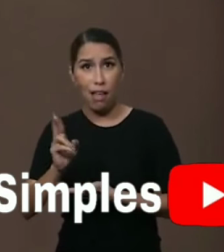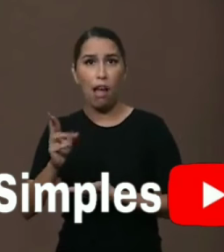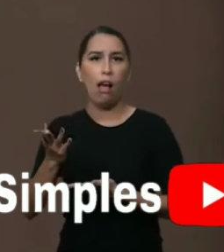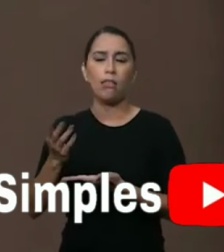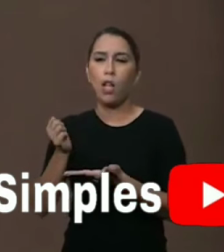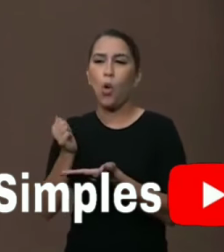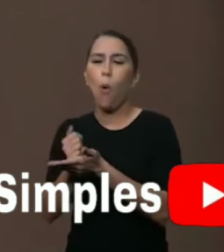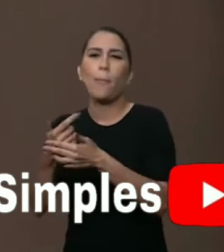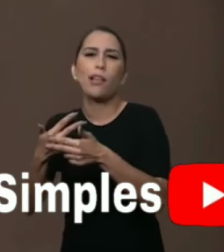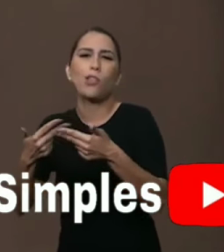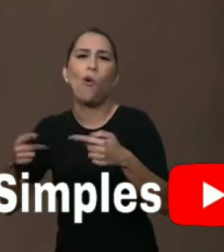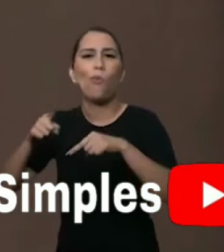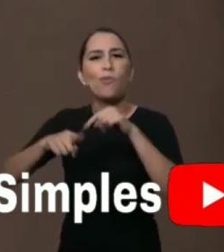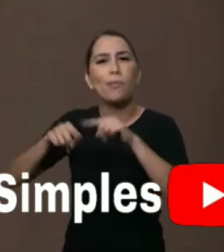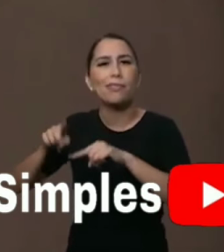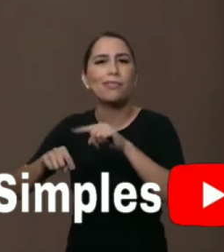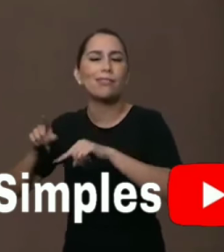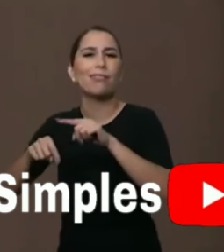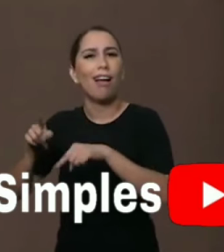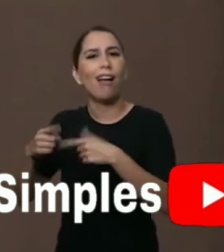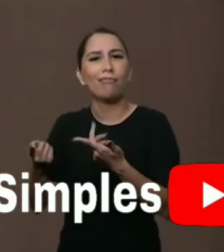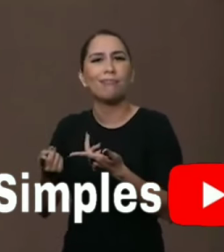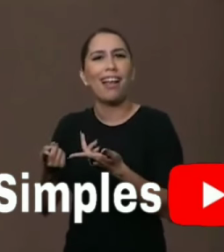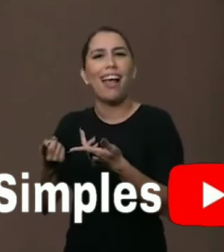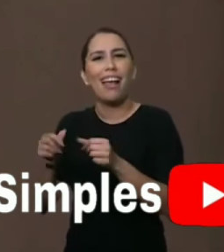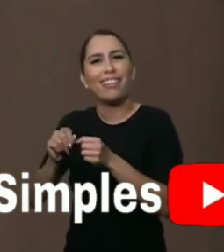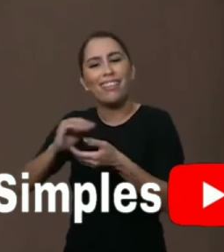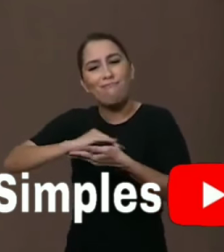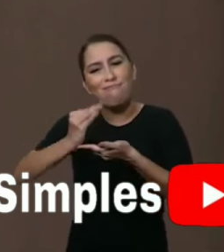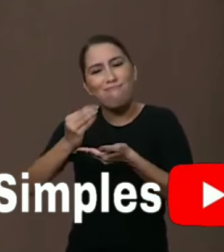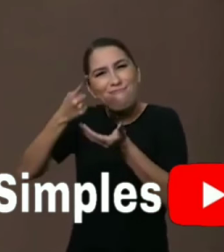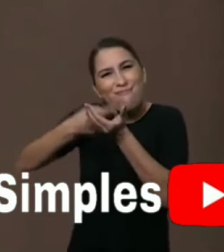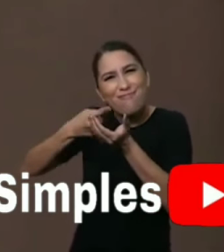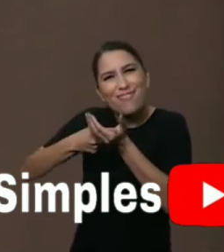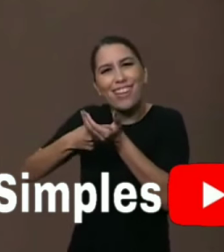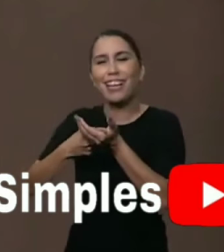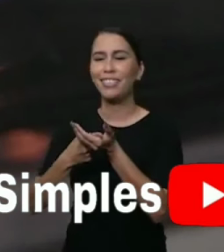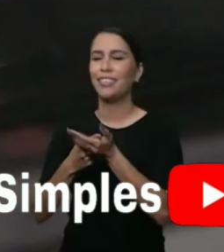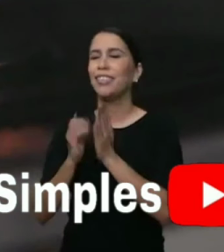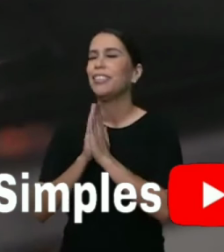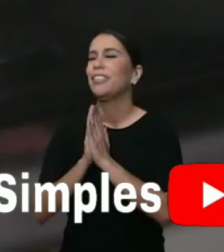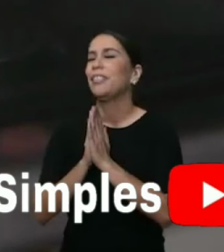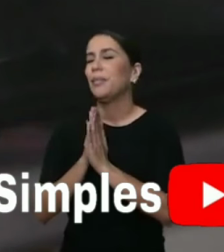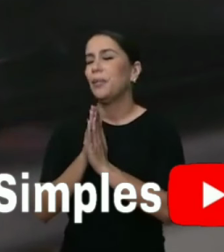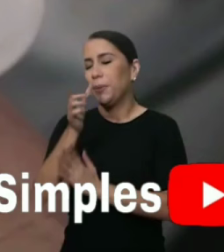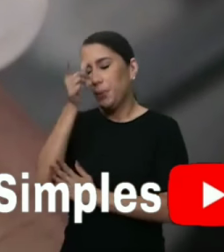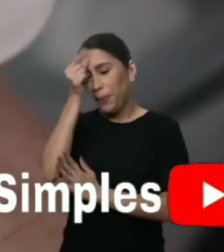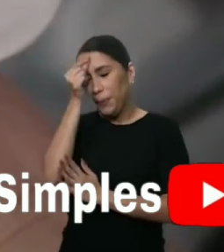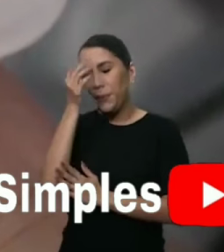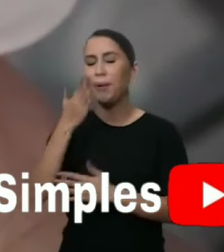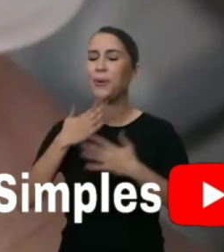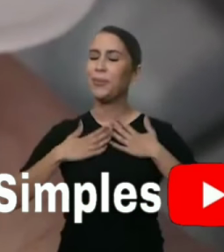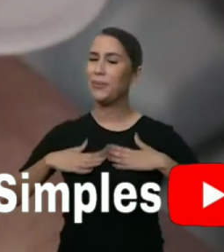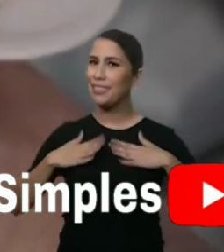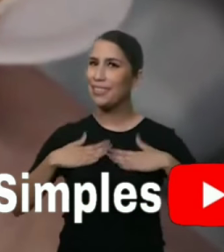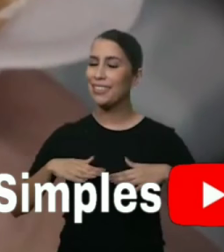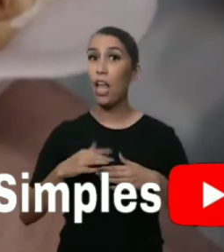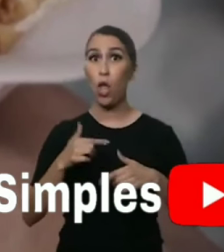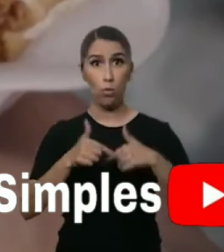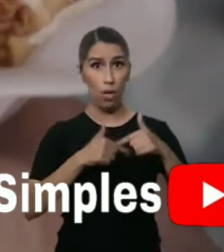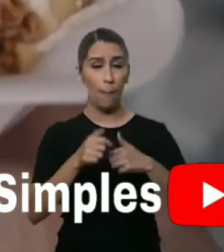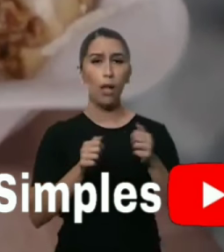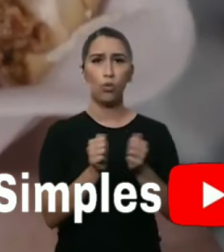investi, faço minhas compras, as outras coisas, e graças a Deus estou sossegada. Trabalha eu,